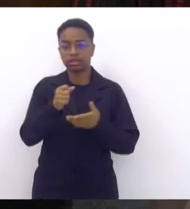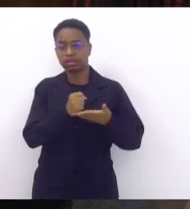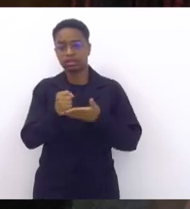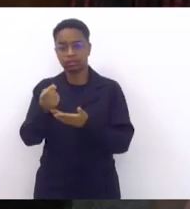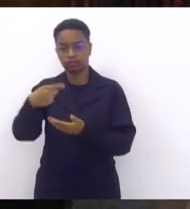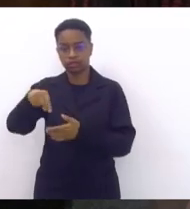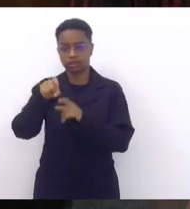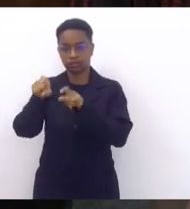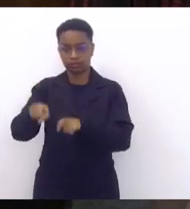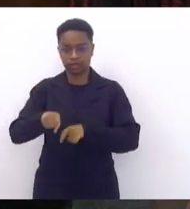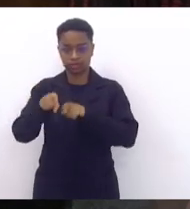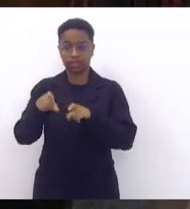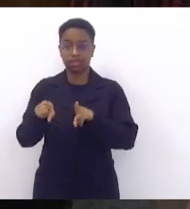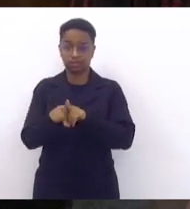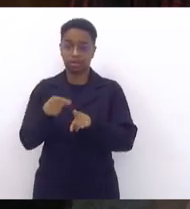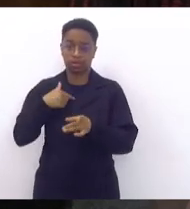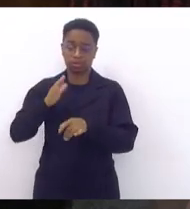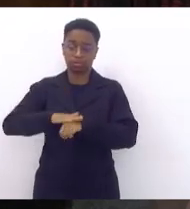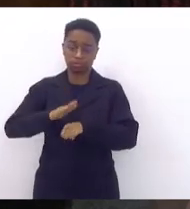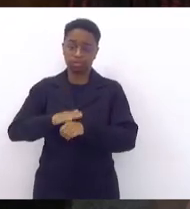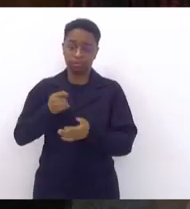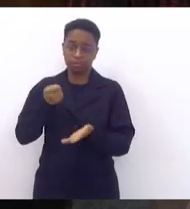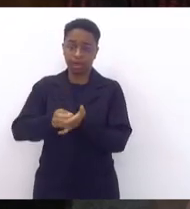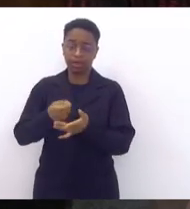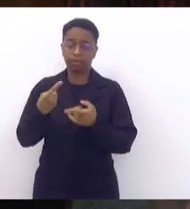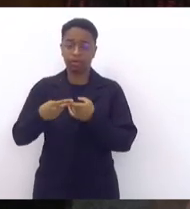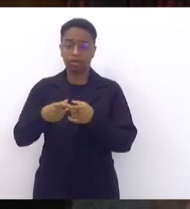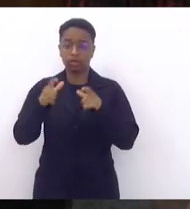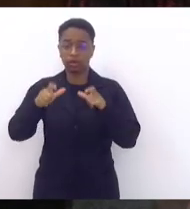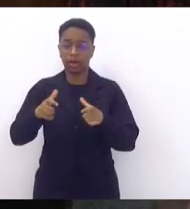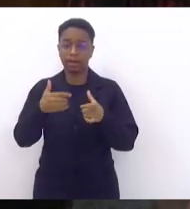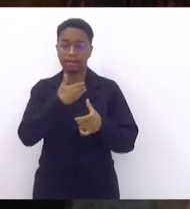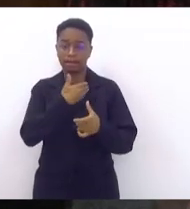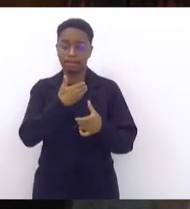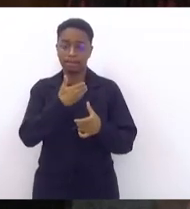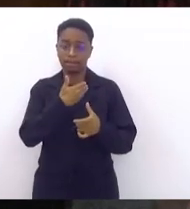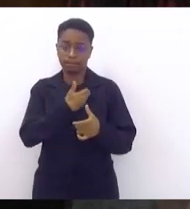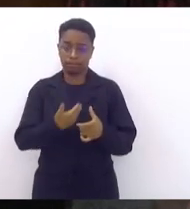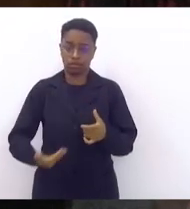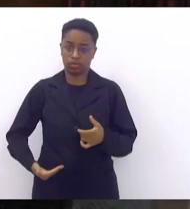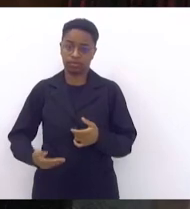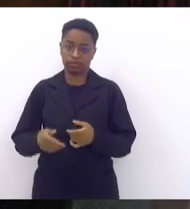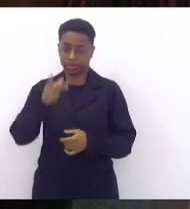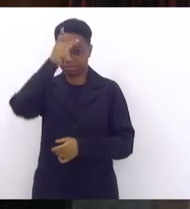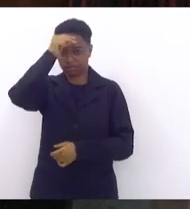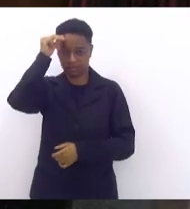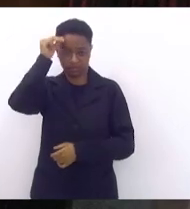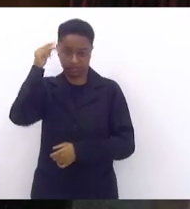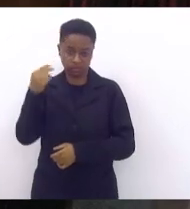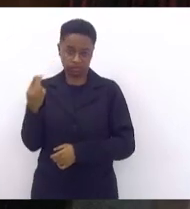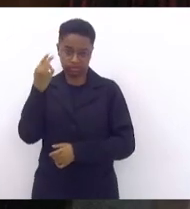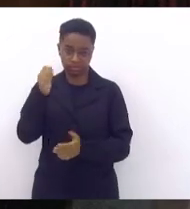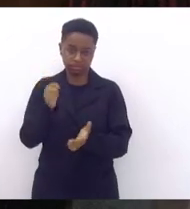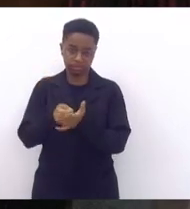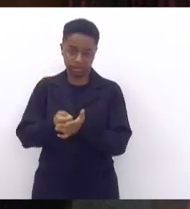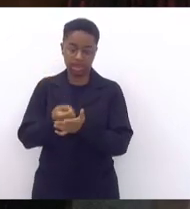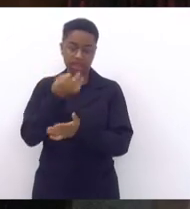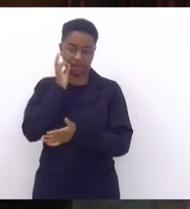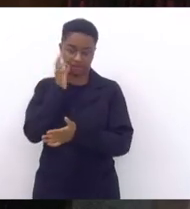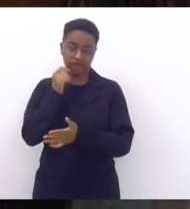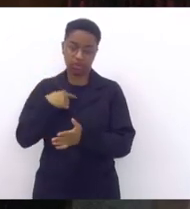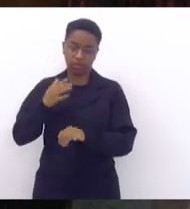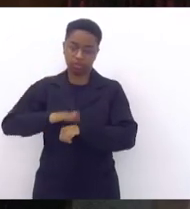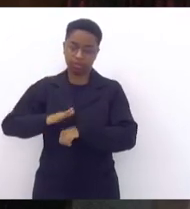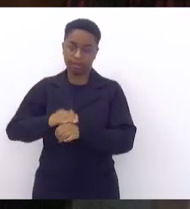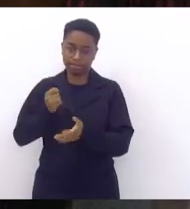Paraíso, ainda por minha conta, que é uma fazenda pública, a prefeitura não está podendo bancar um café, eu vou pagar com o